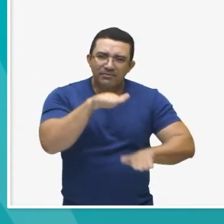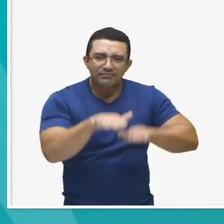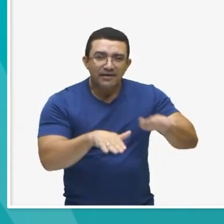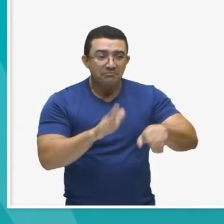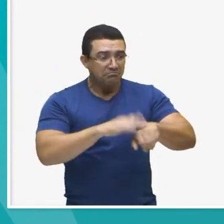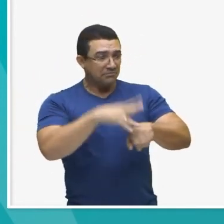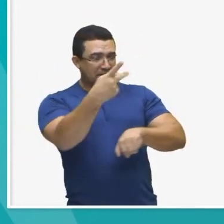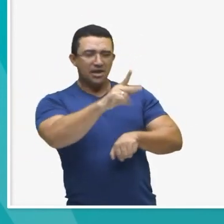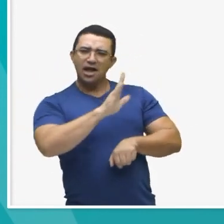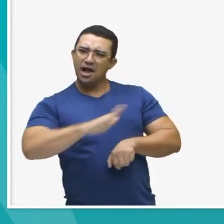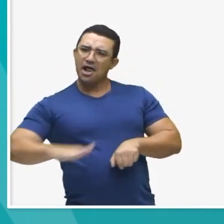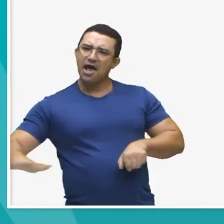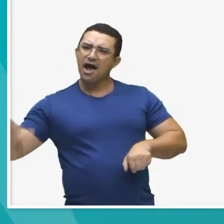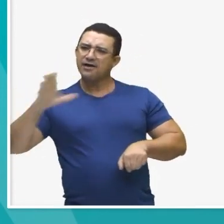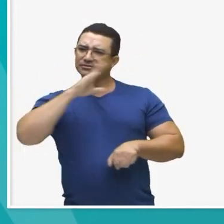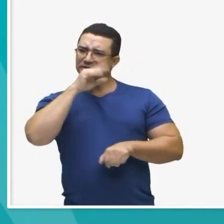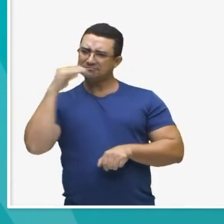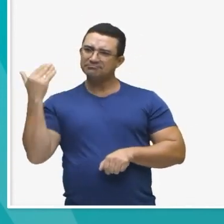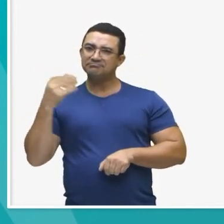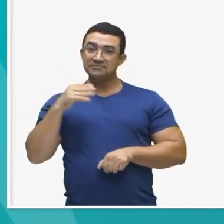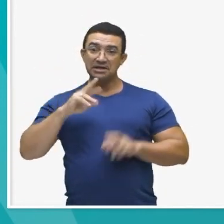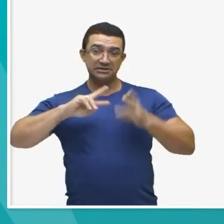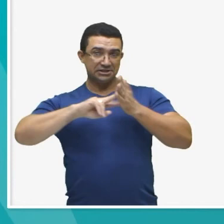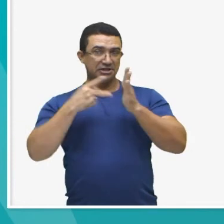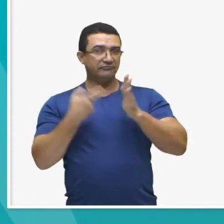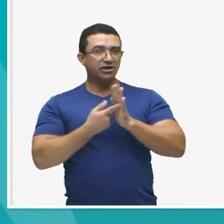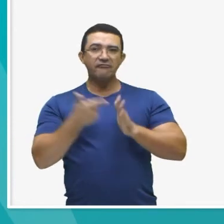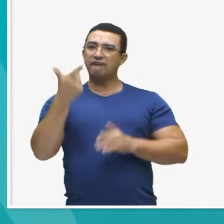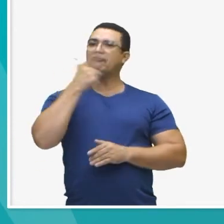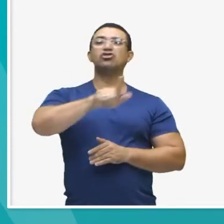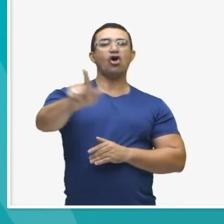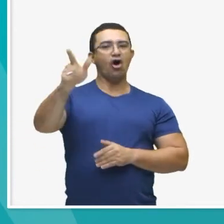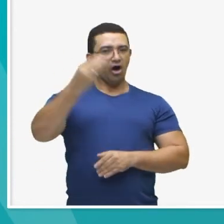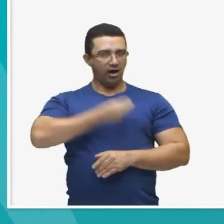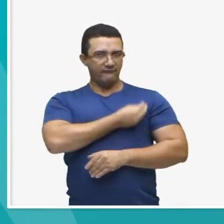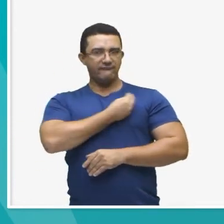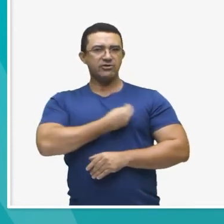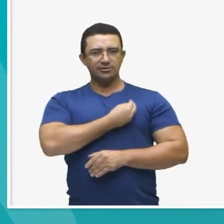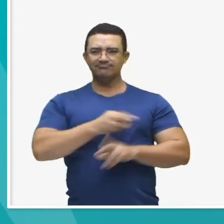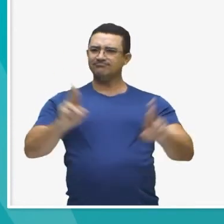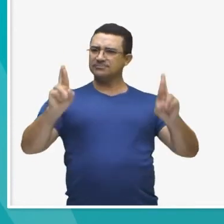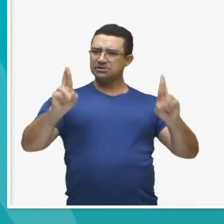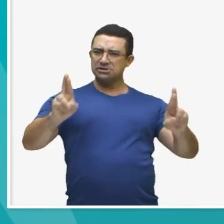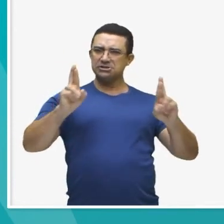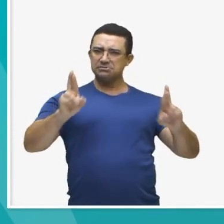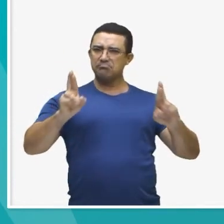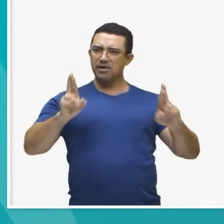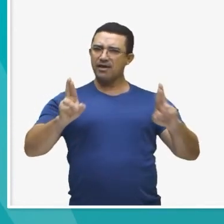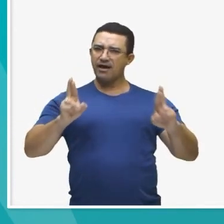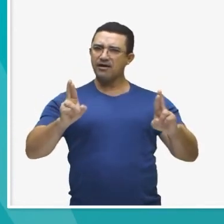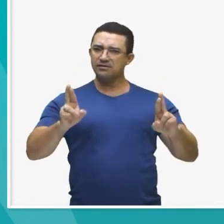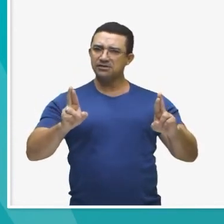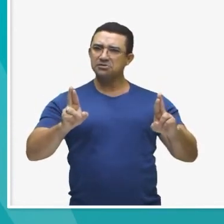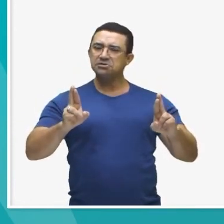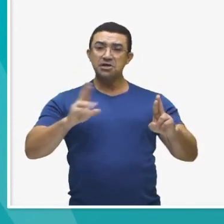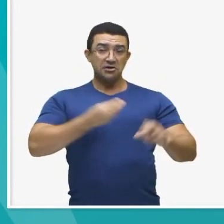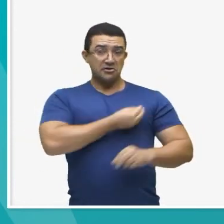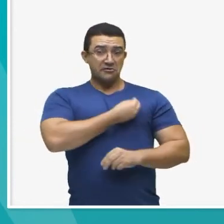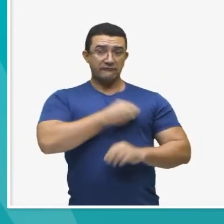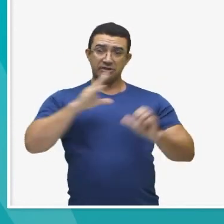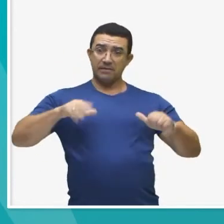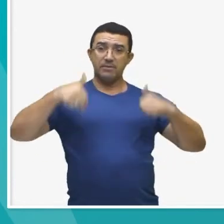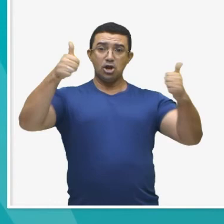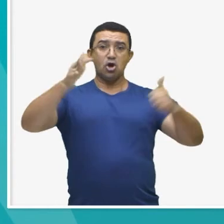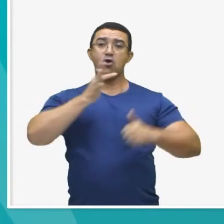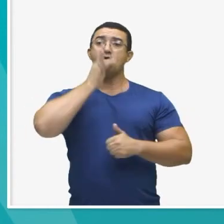menino que significa a vitória da vida e a esperança, de fato, de uma vida melhor, de um futuro melhor para